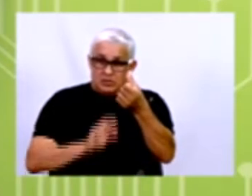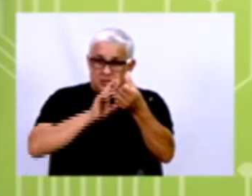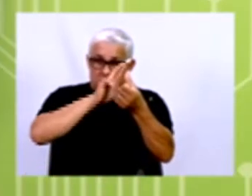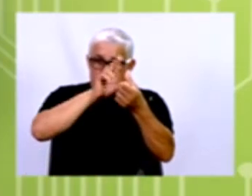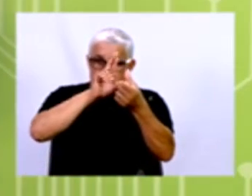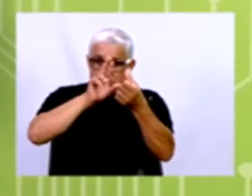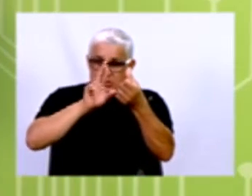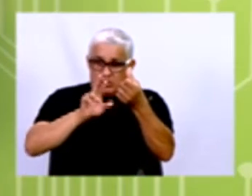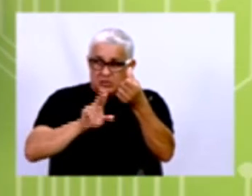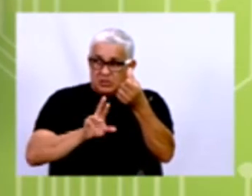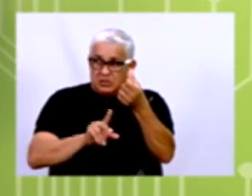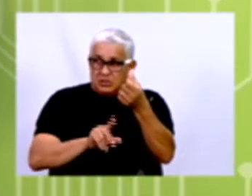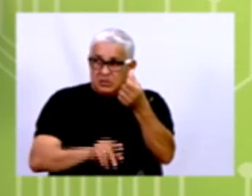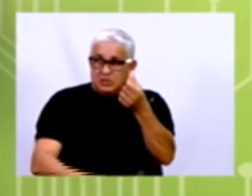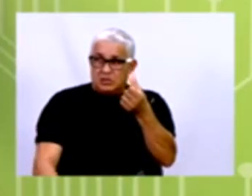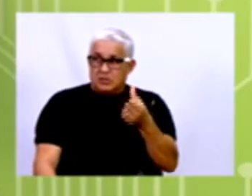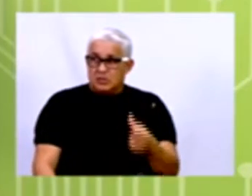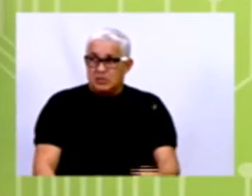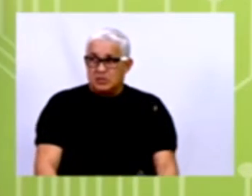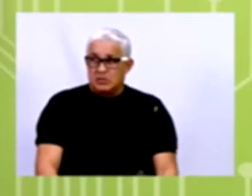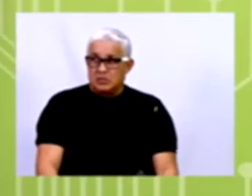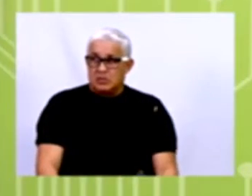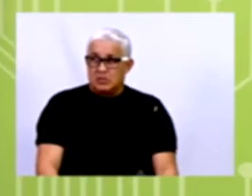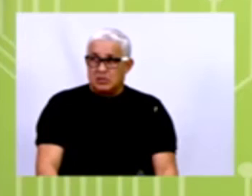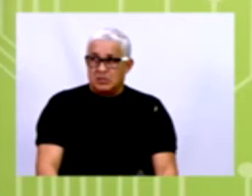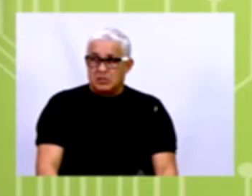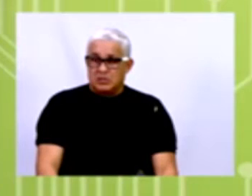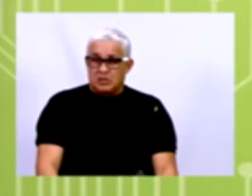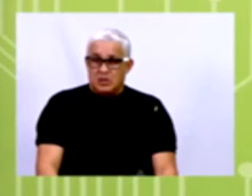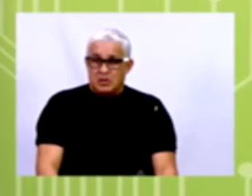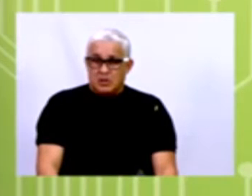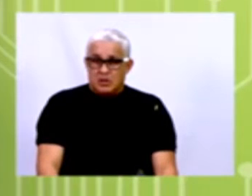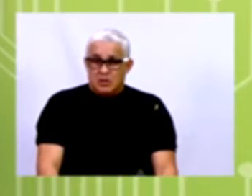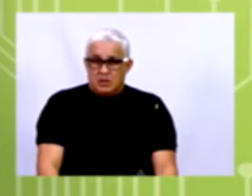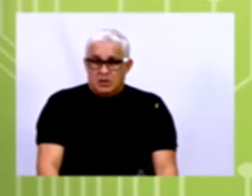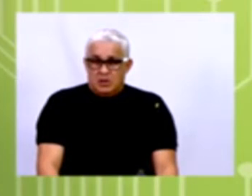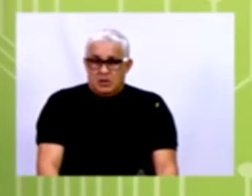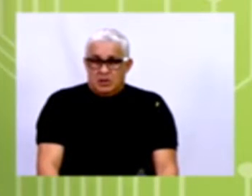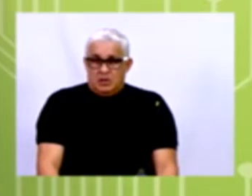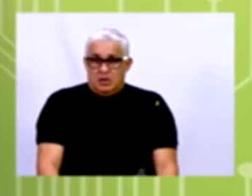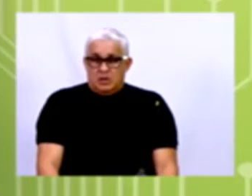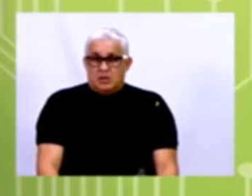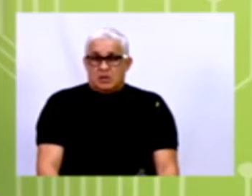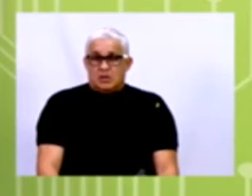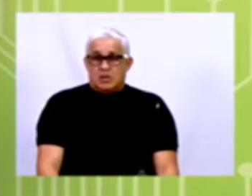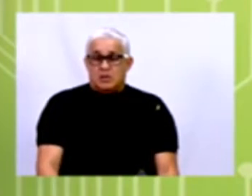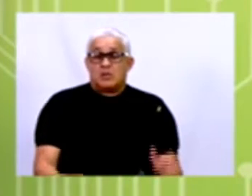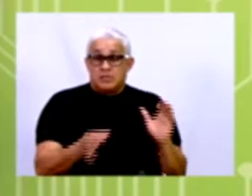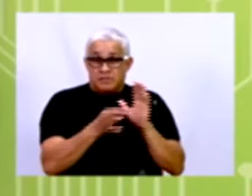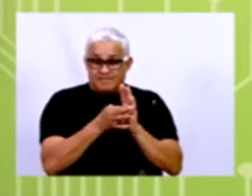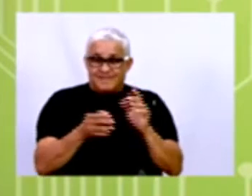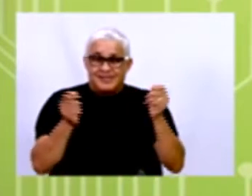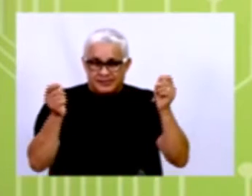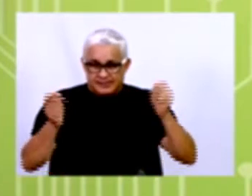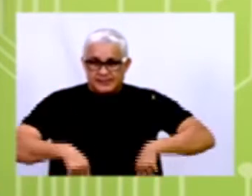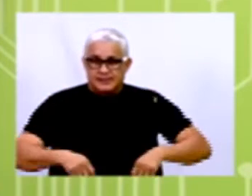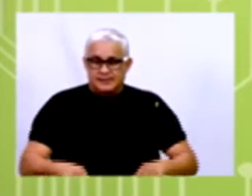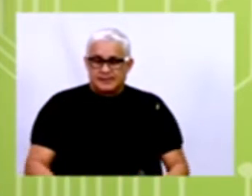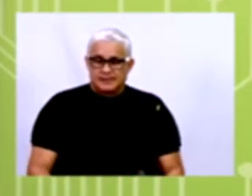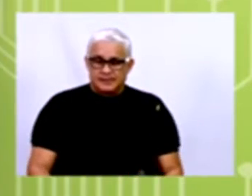clássicos, 2 acadêmicos e 3 profissionais, nós julgamos suficiente para